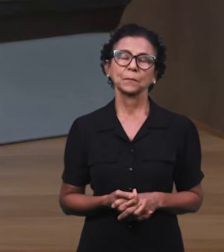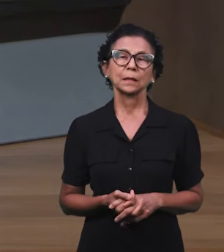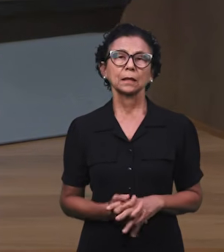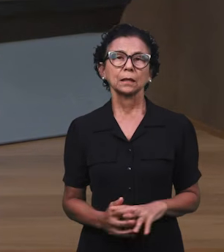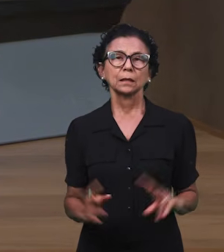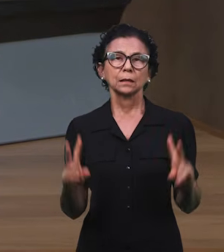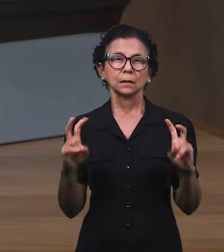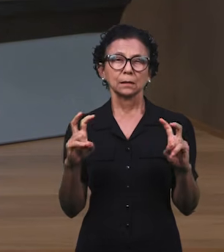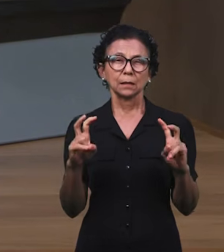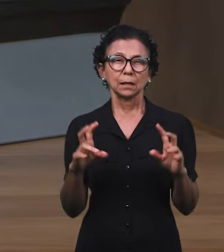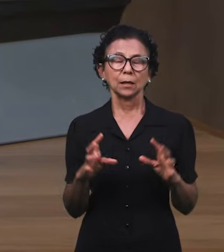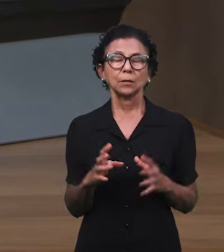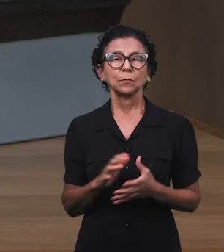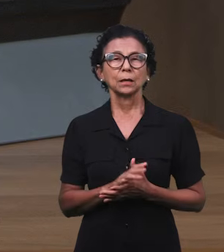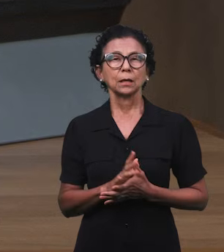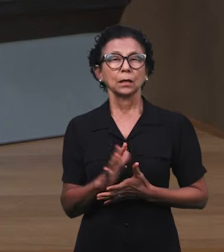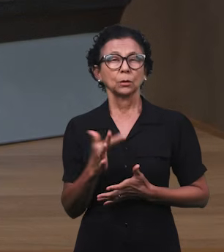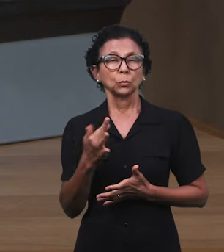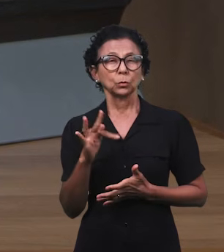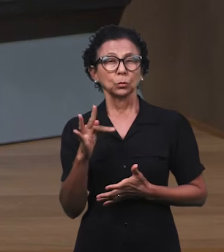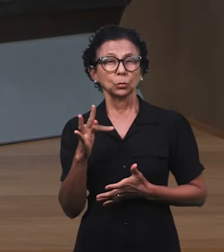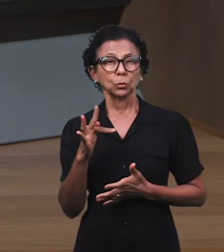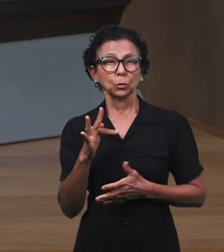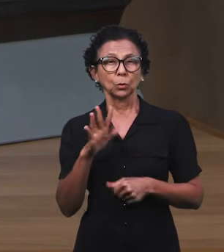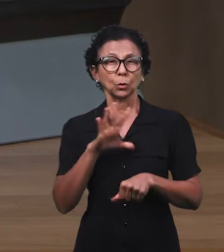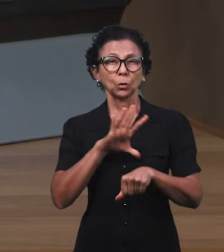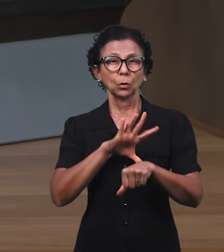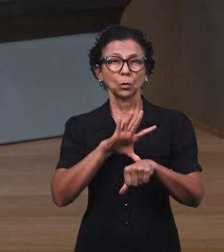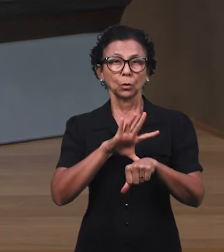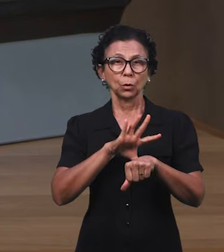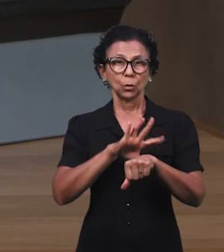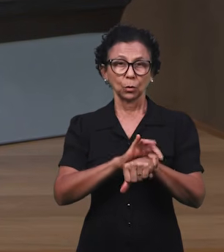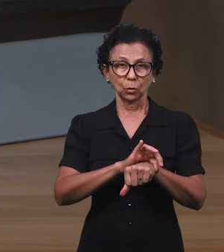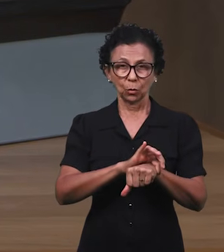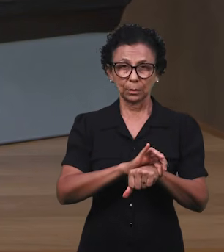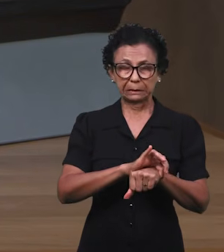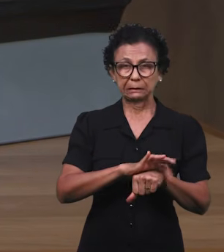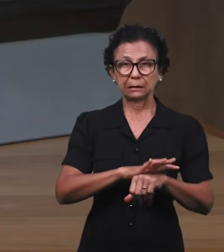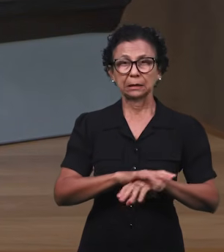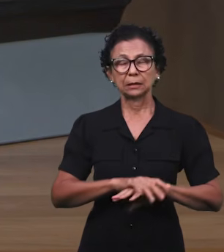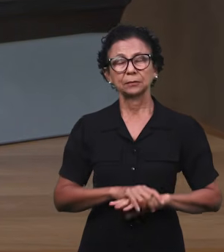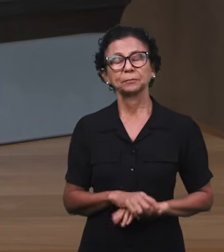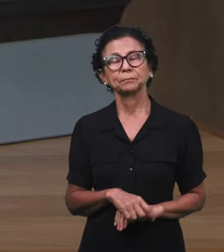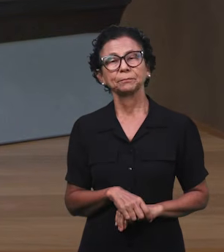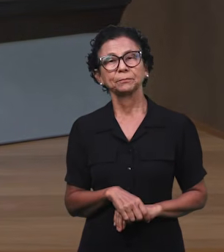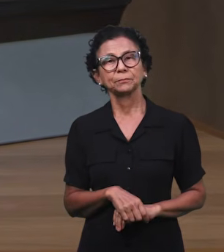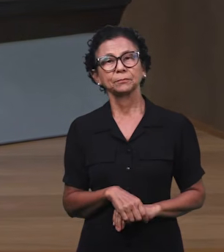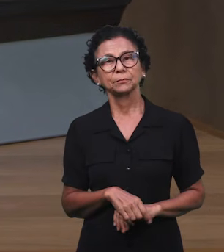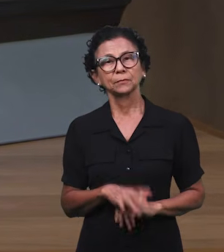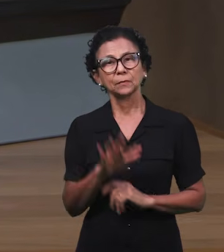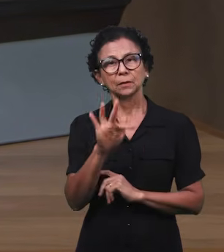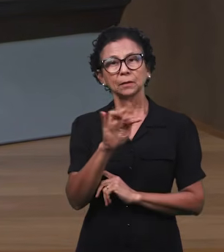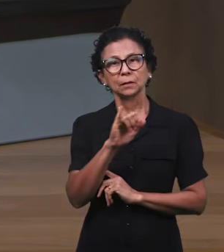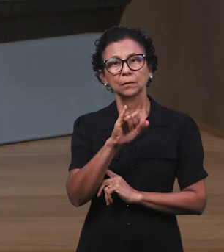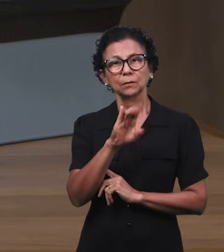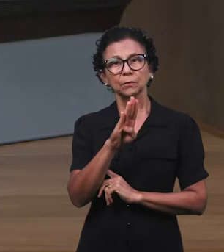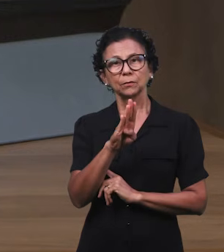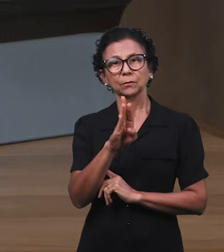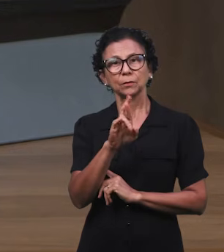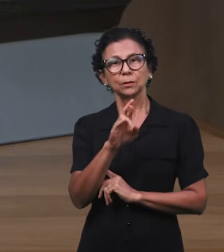Esse tema fala sobre dor crônica, fibromialgia e recentemente nós tivemos